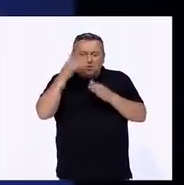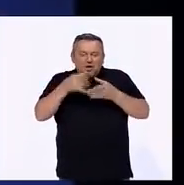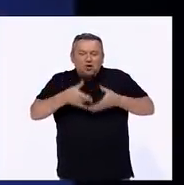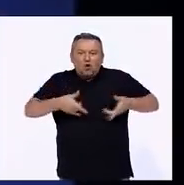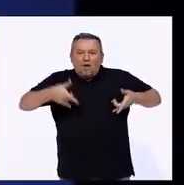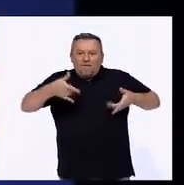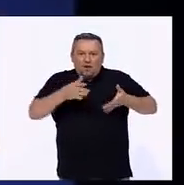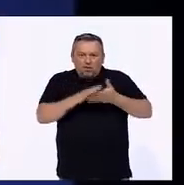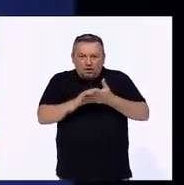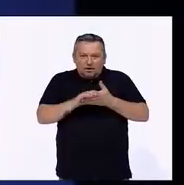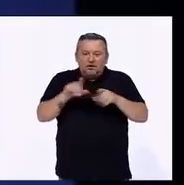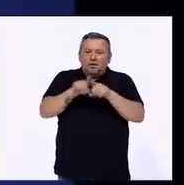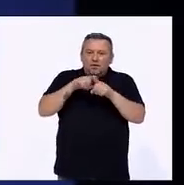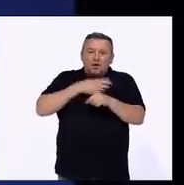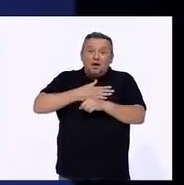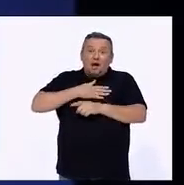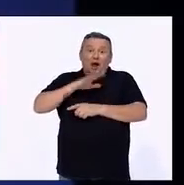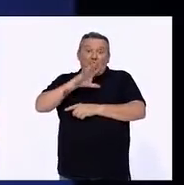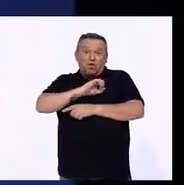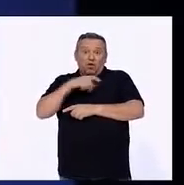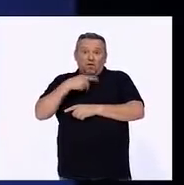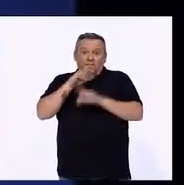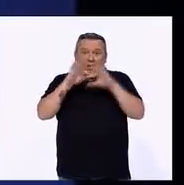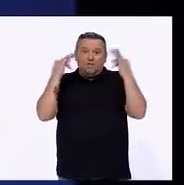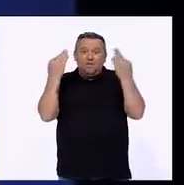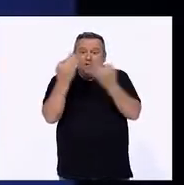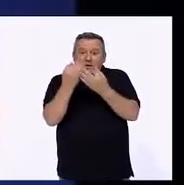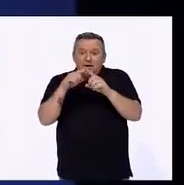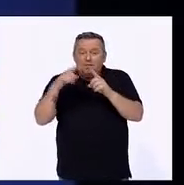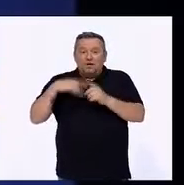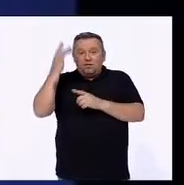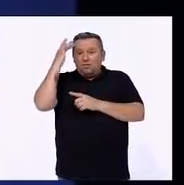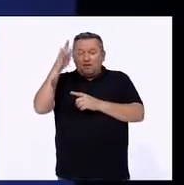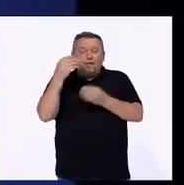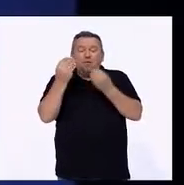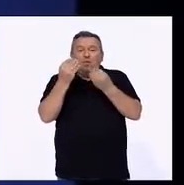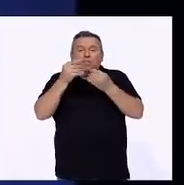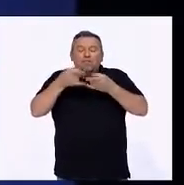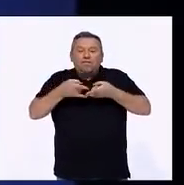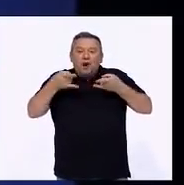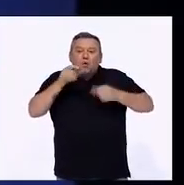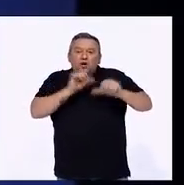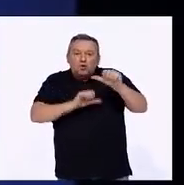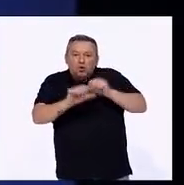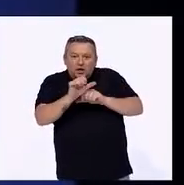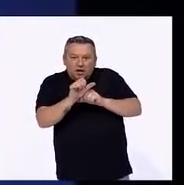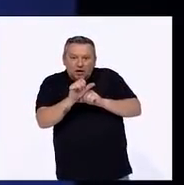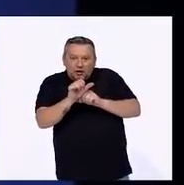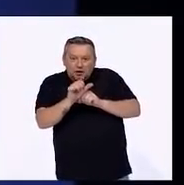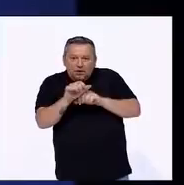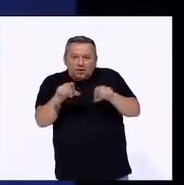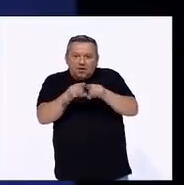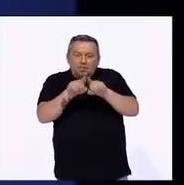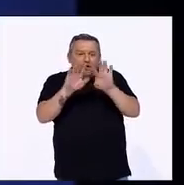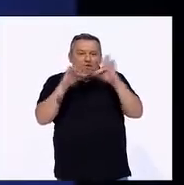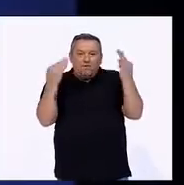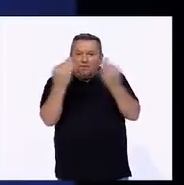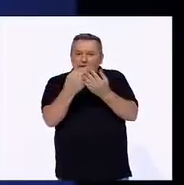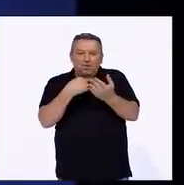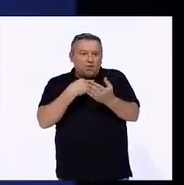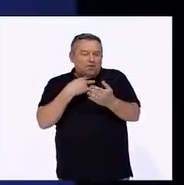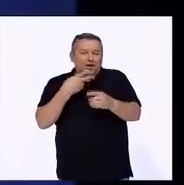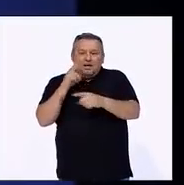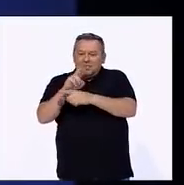nem eu brinco. Que eles adoram falar de família, mas não sabem nem o tamanho da fralda do filho, nem que cortem cocô de criança quando nasce, né? Então, de família, comigo, eles não podem falar que criou minha